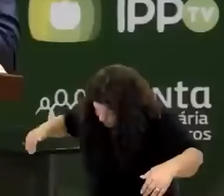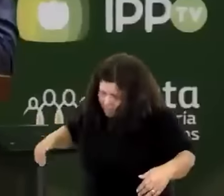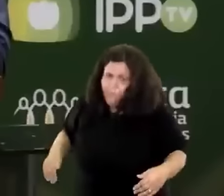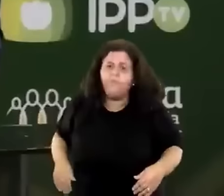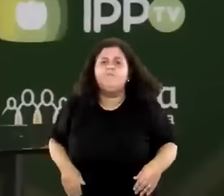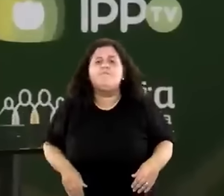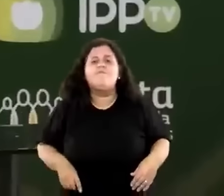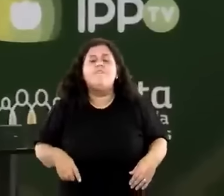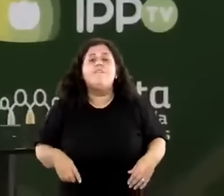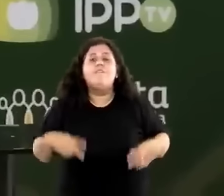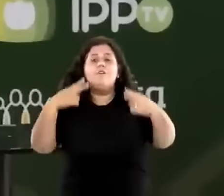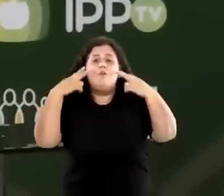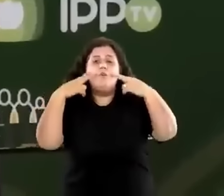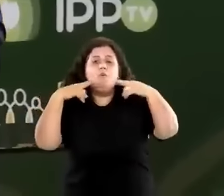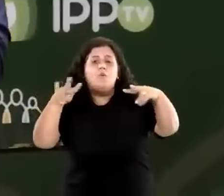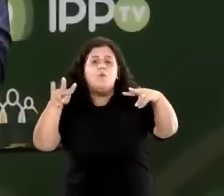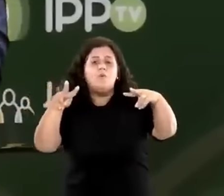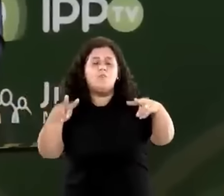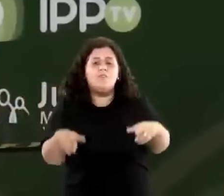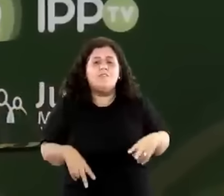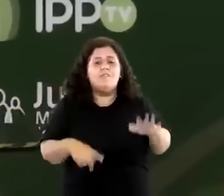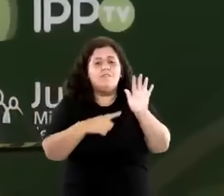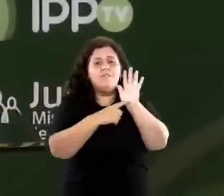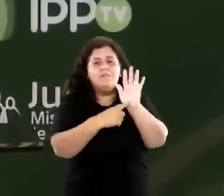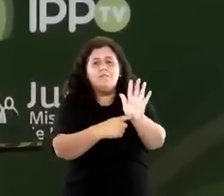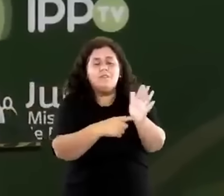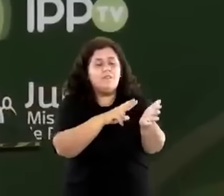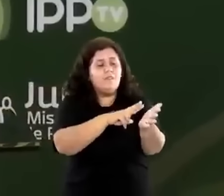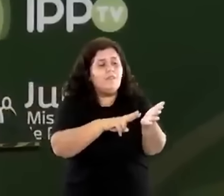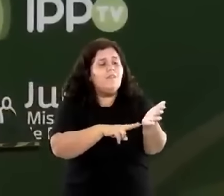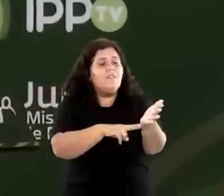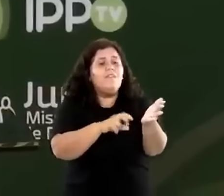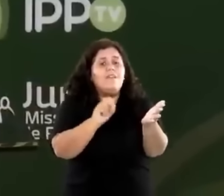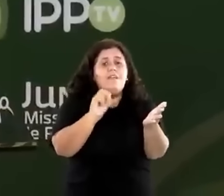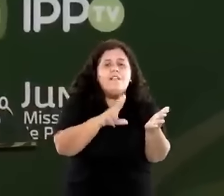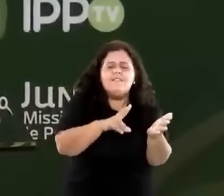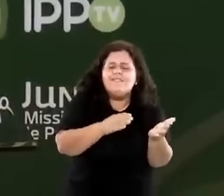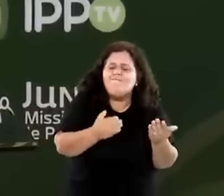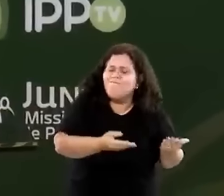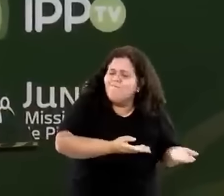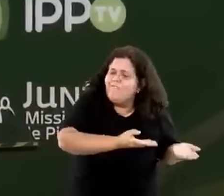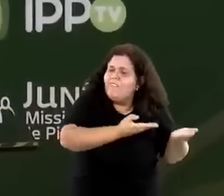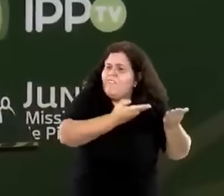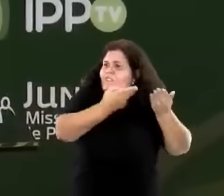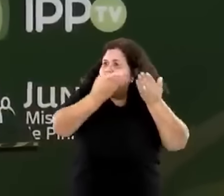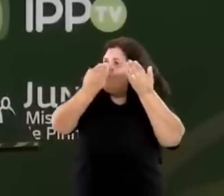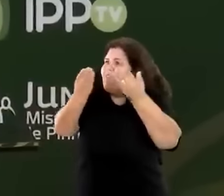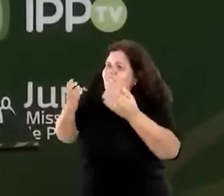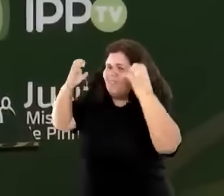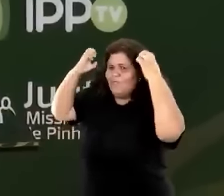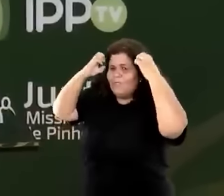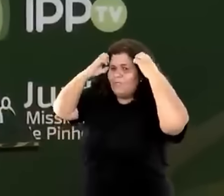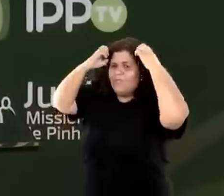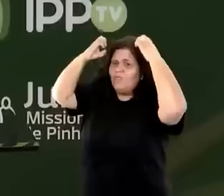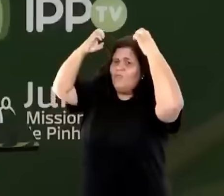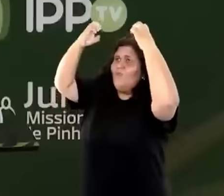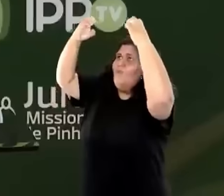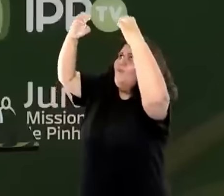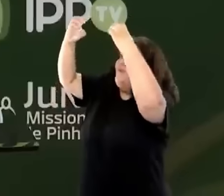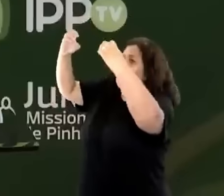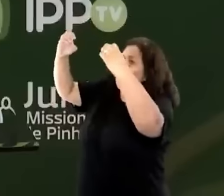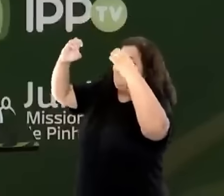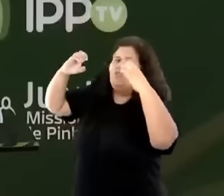prostram vejam vocês aí eles depositam aos suas coroas Diante do